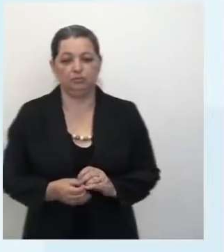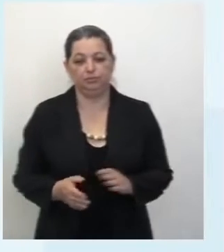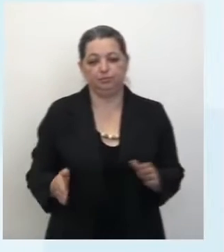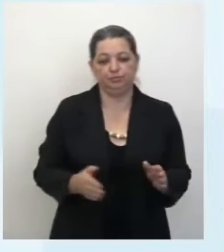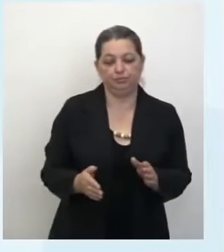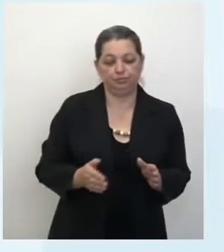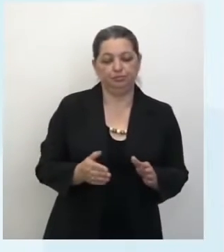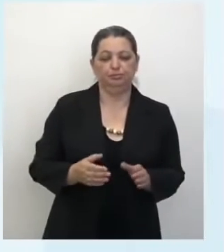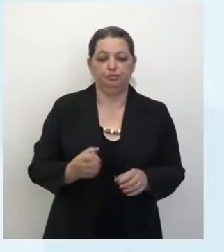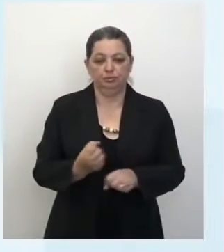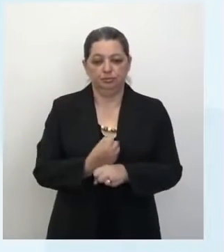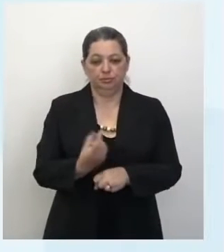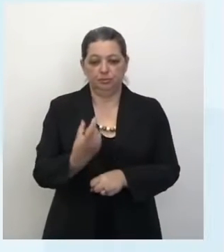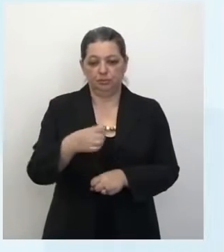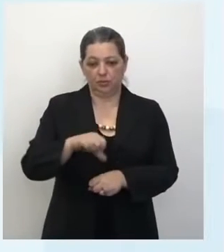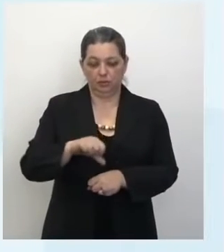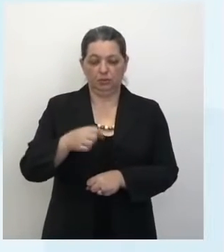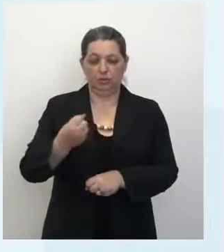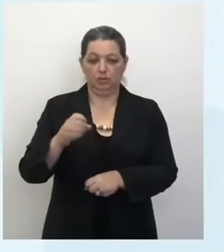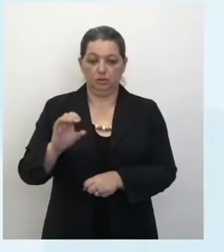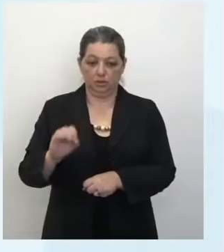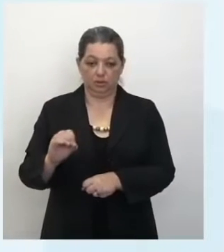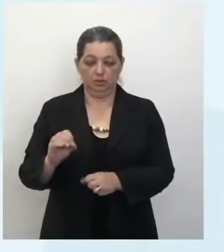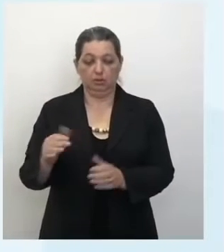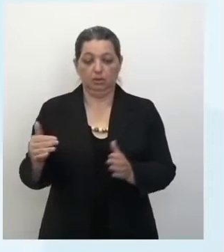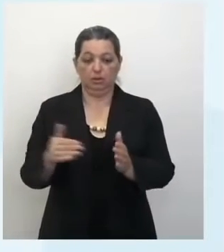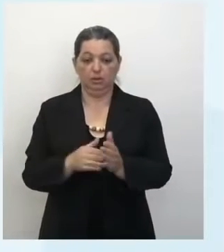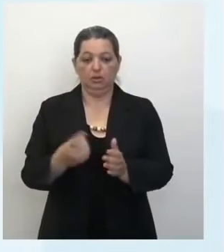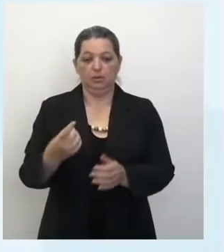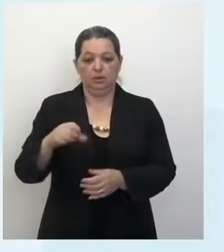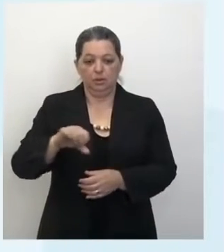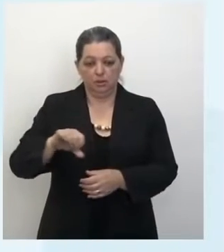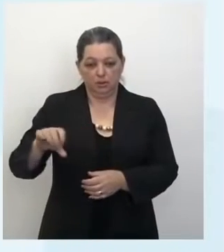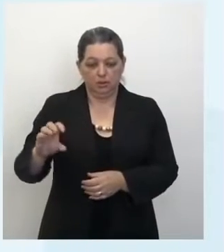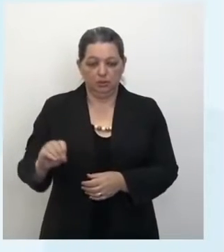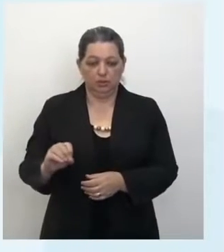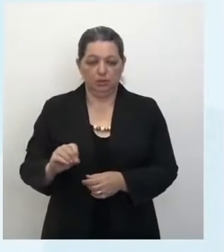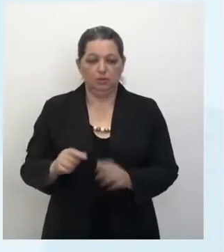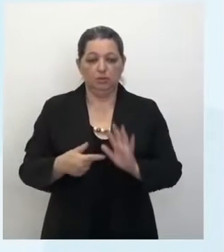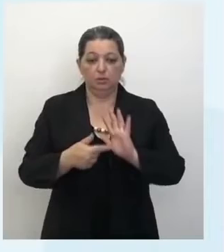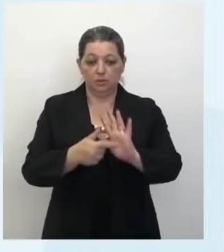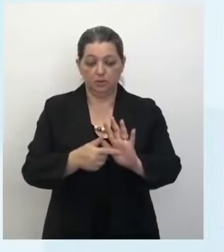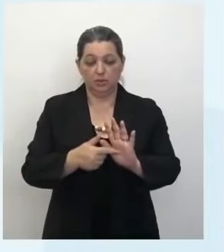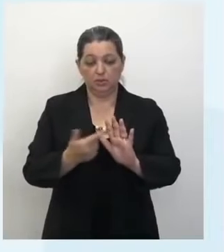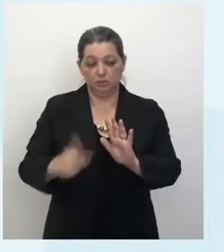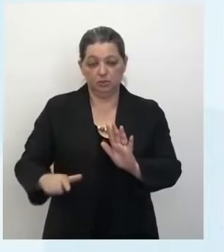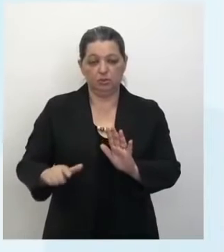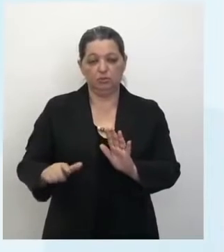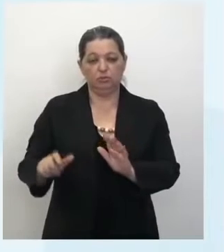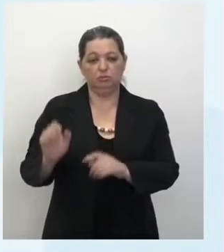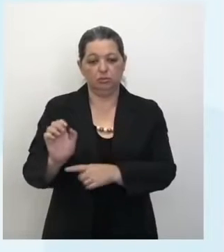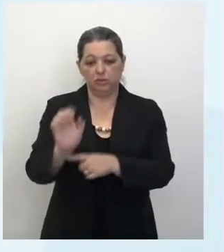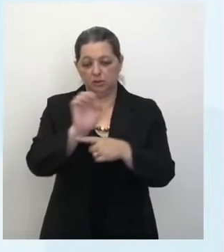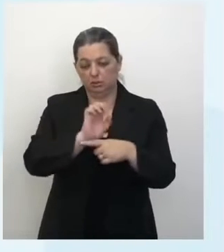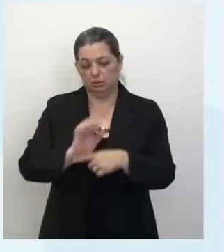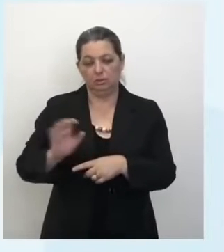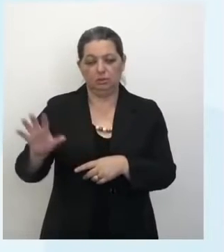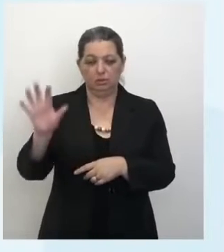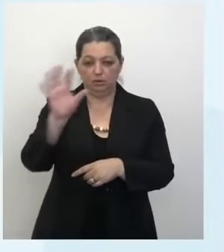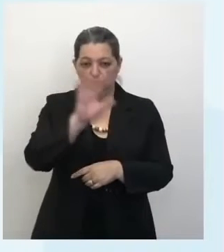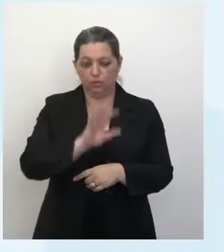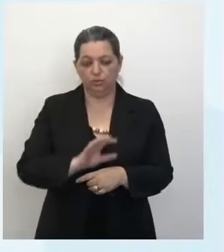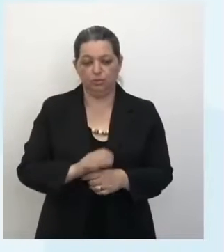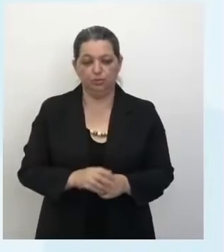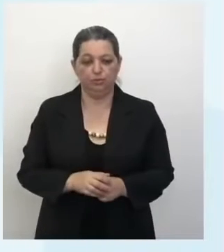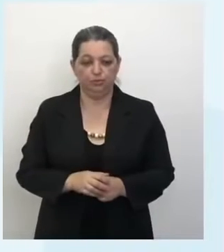1980 a 1990. Aí o deslocamento econômico ele vai aparecer em outros estados e em outras regiões.